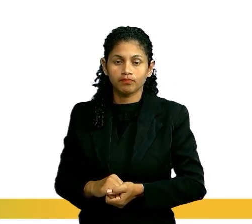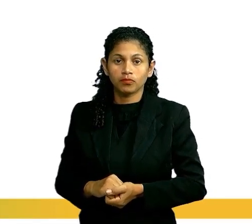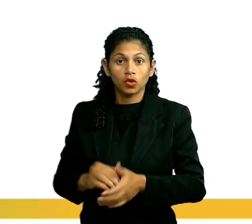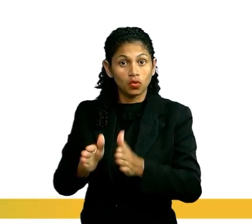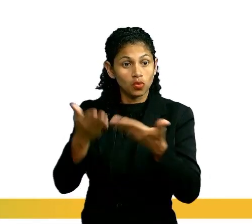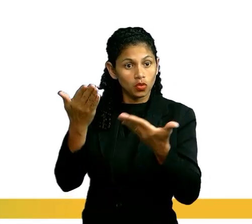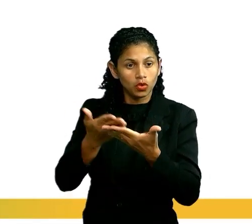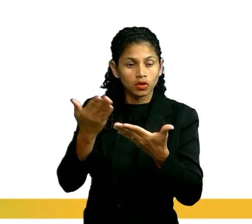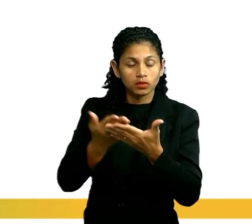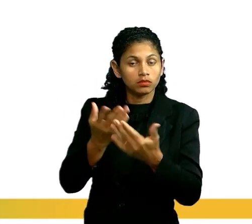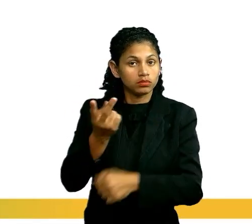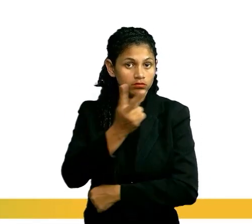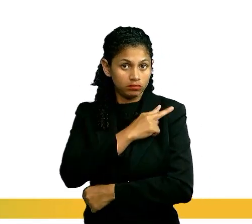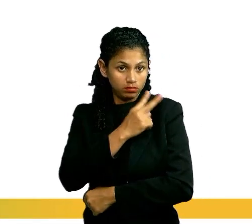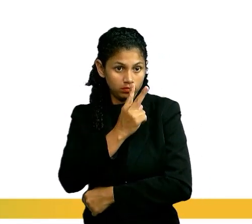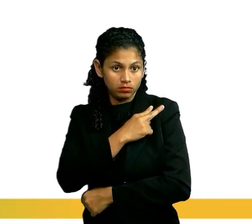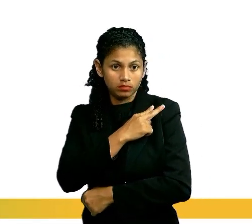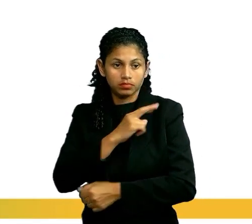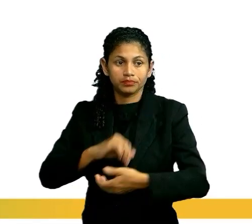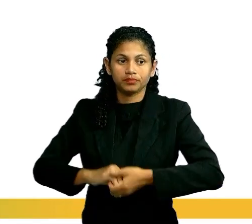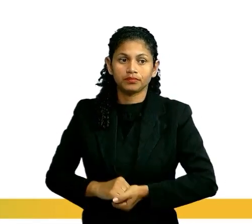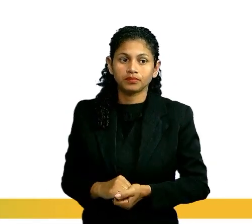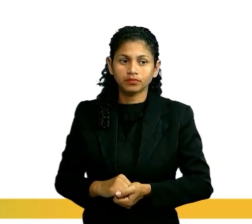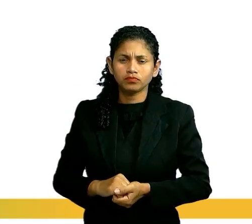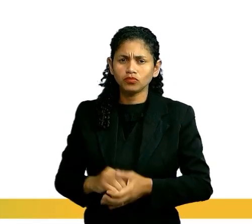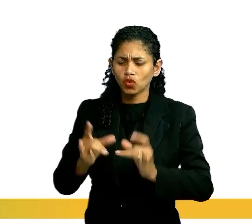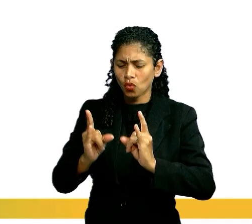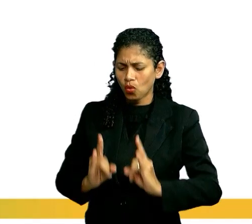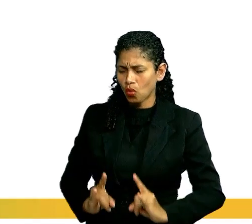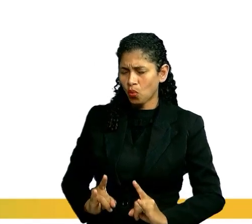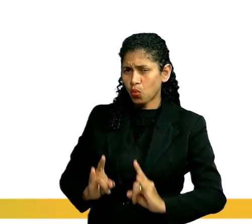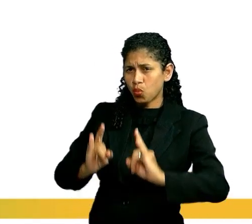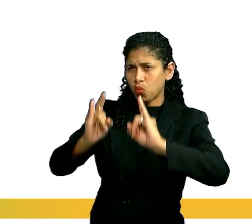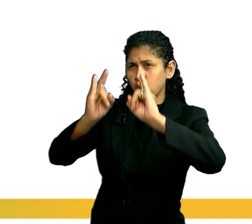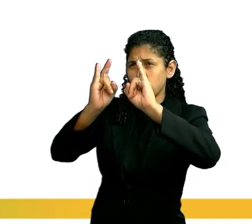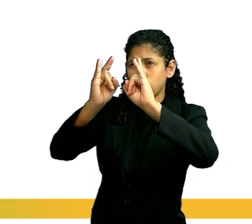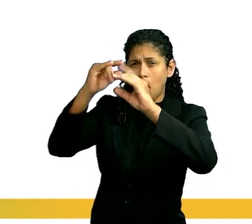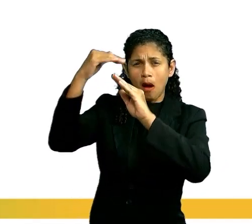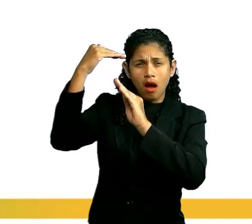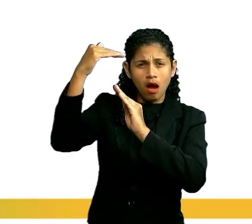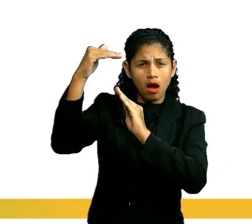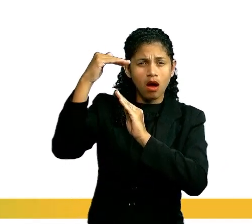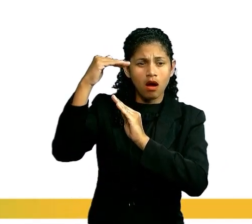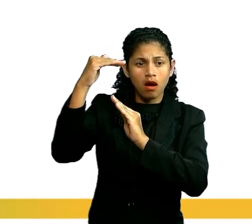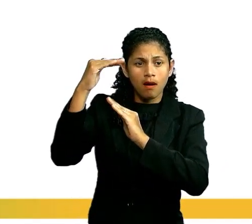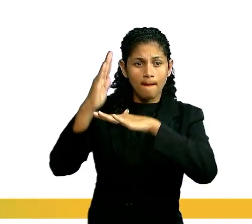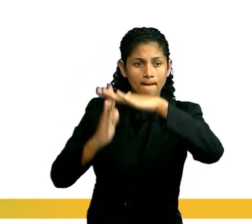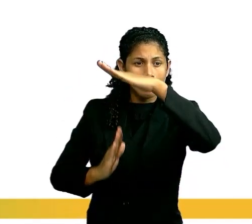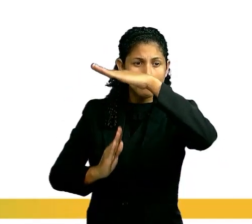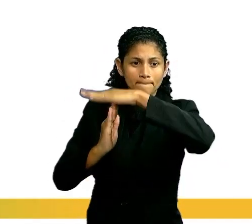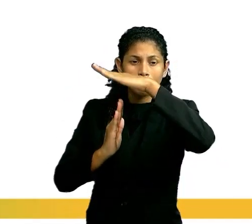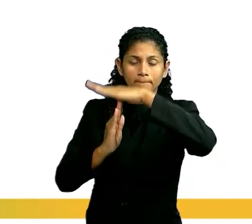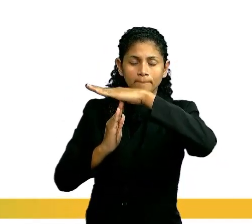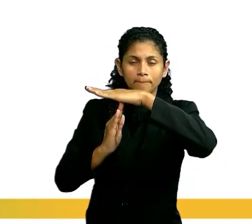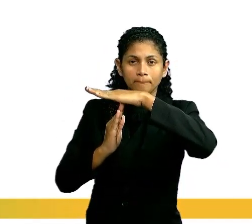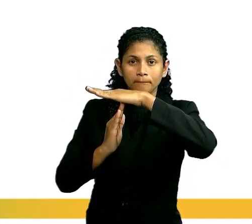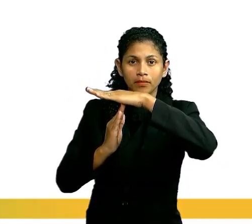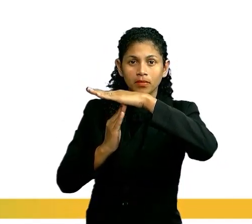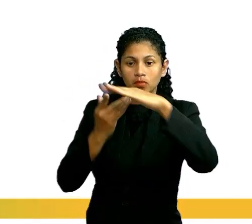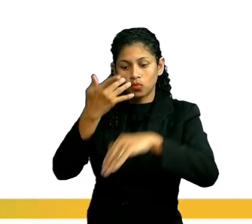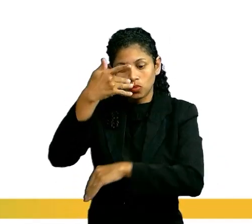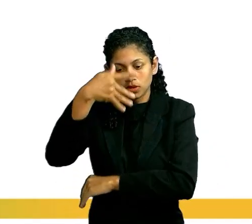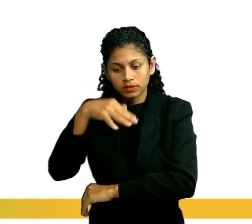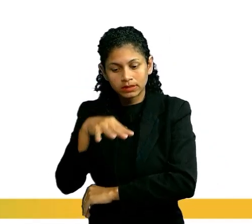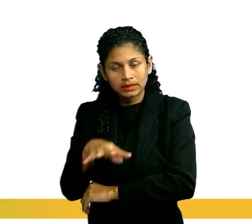Enem, volume 2, tá? Do alto de um prédio de 36 metros, uma criança é vista por